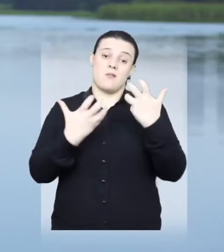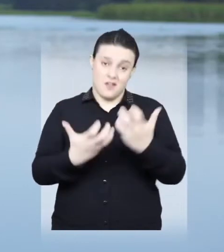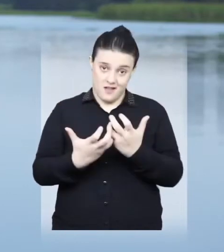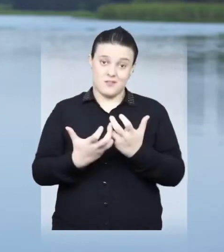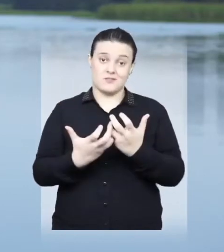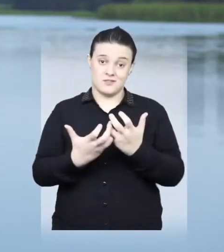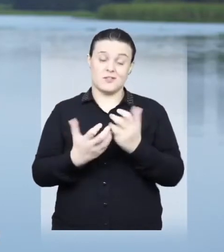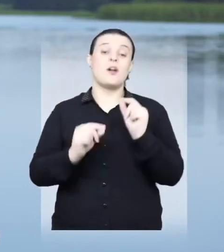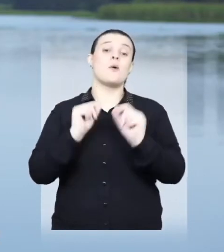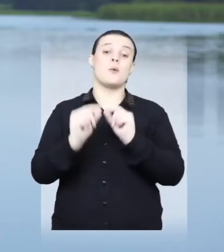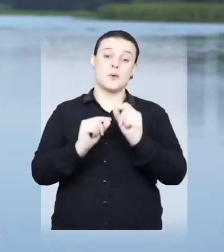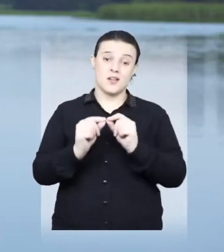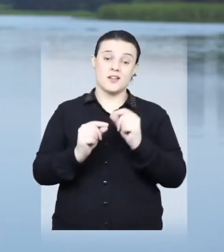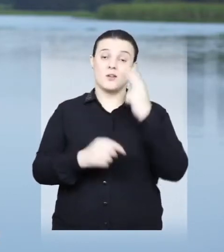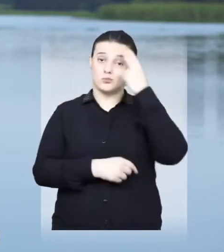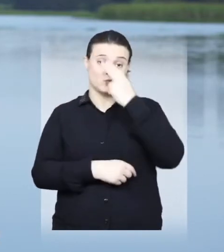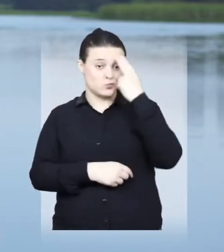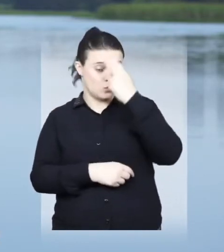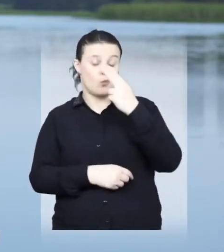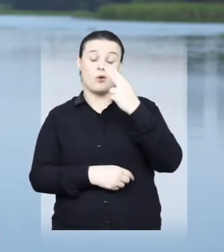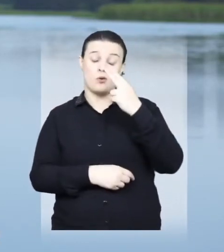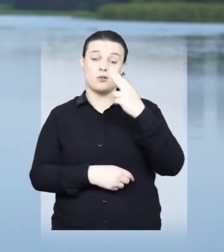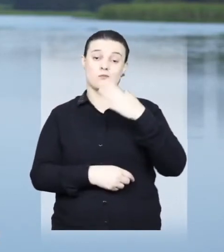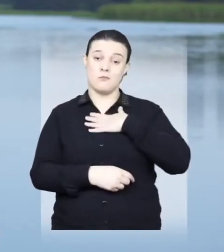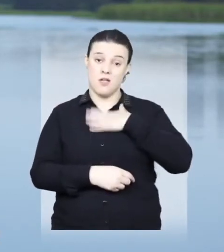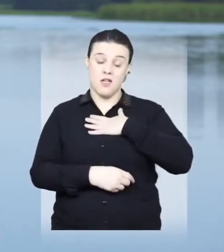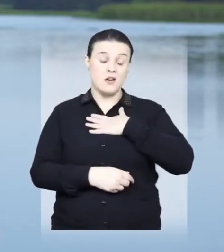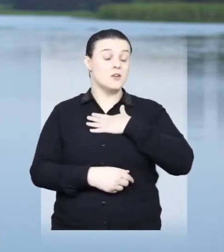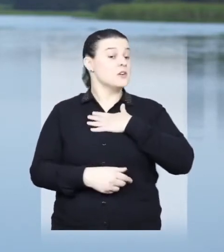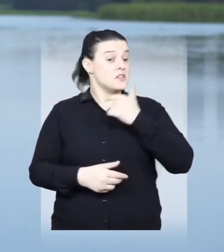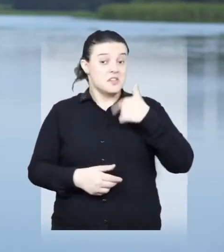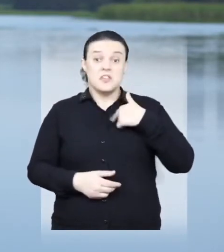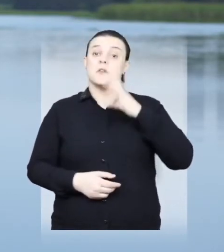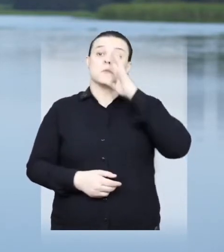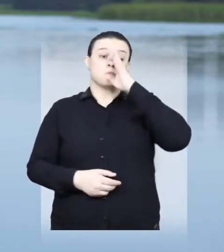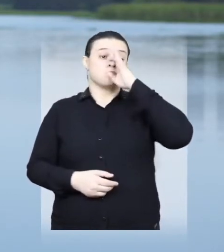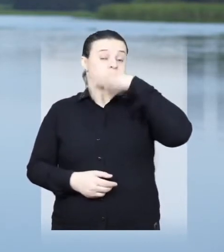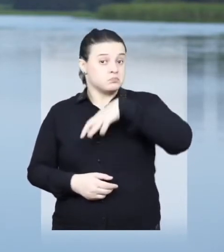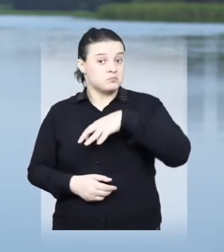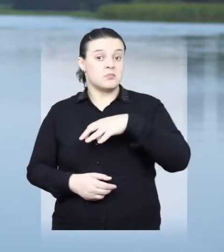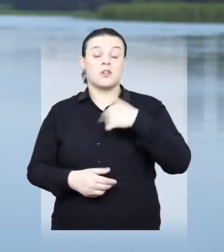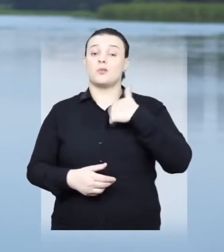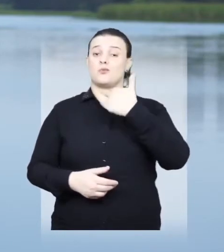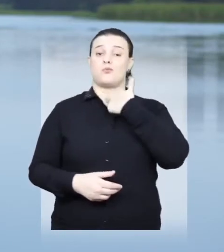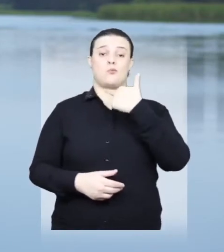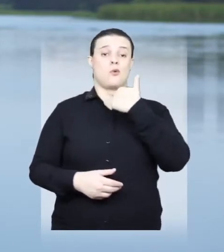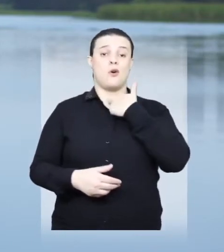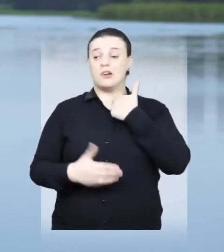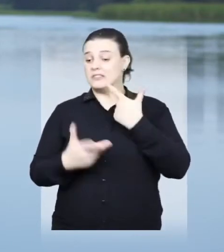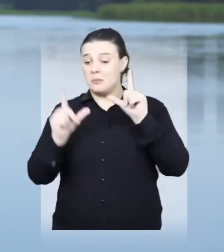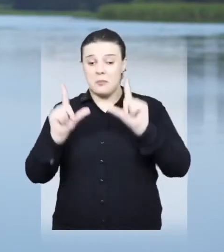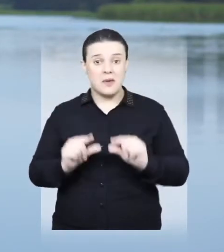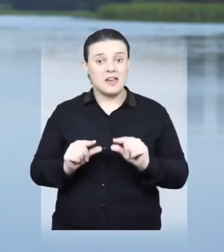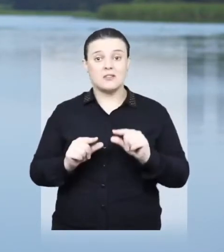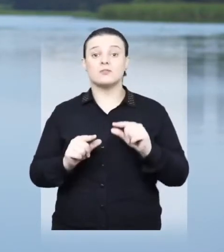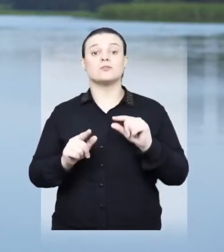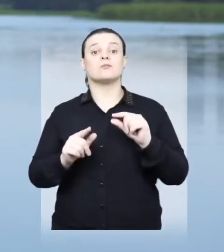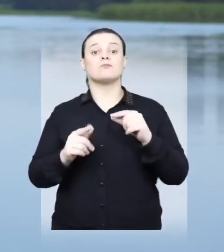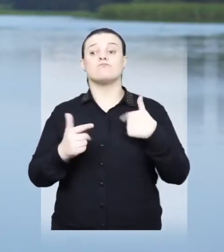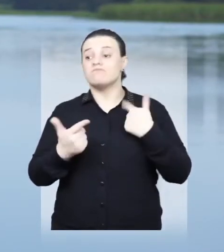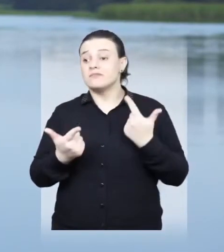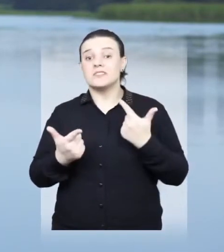quero é um sonho mesmo tão ousado que não posso fazer menos do